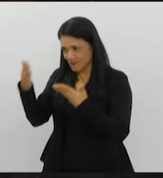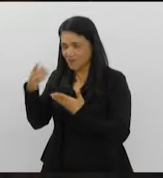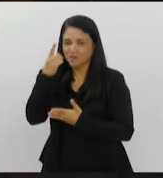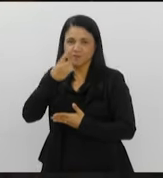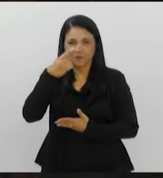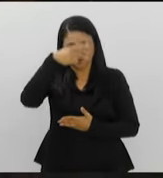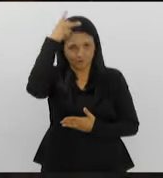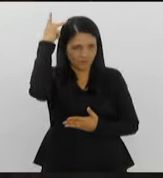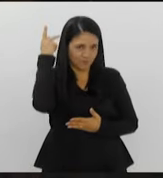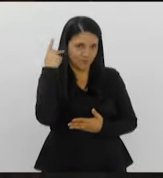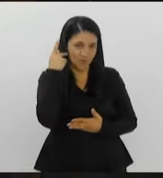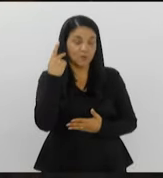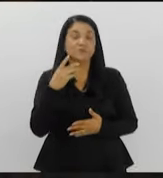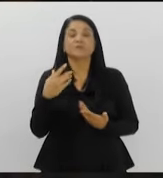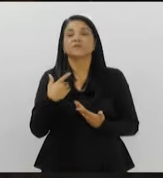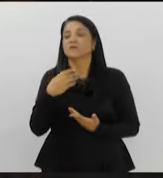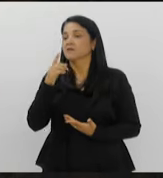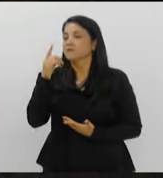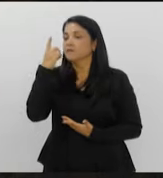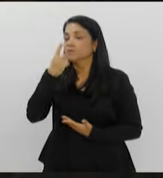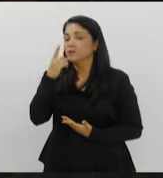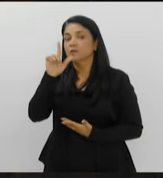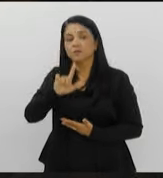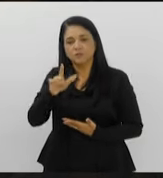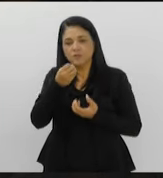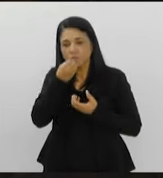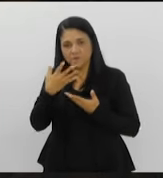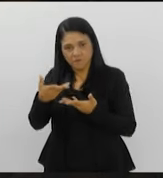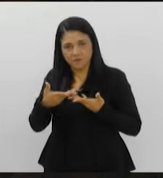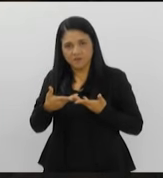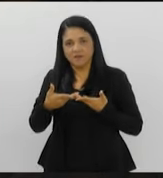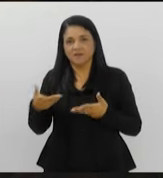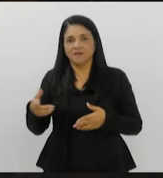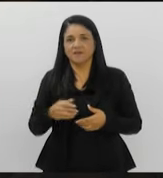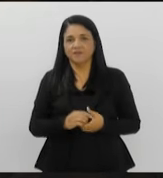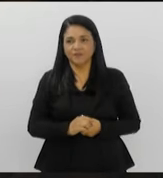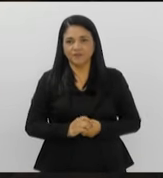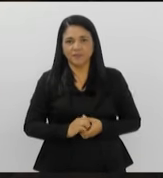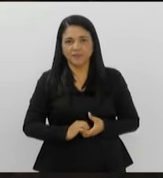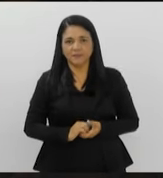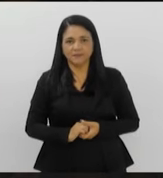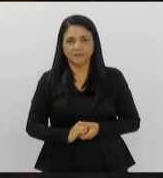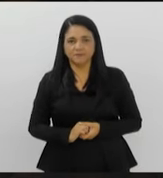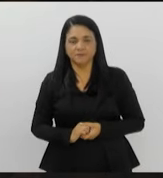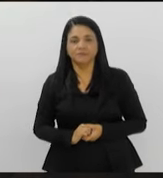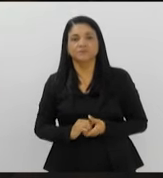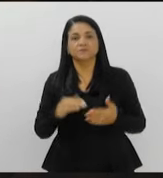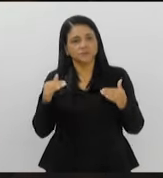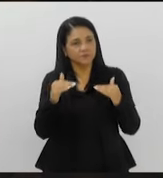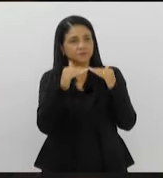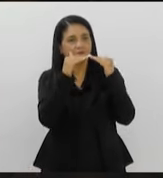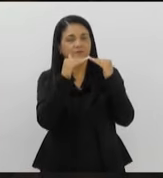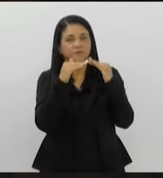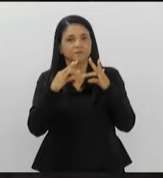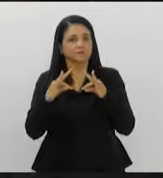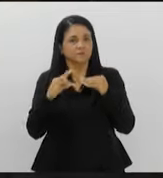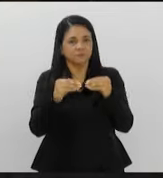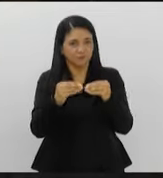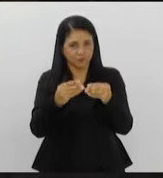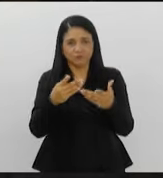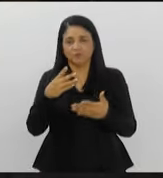Paulo, deputada Lucinha, seja bem-vindo. Todos concordam, então? Deputada Tia Ju, por